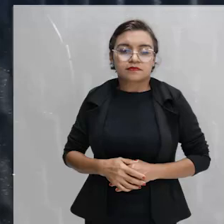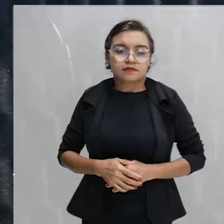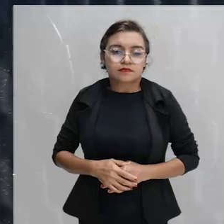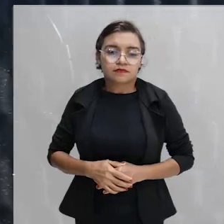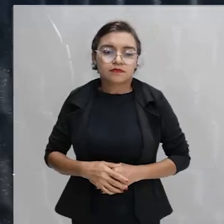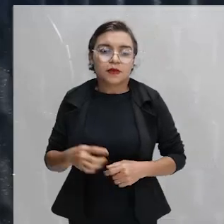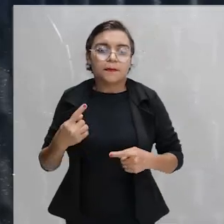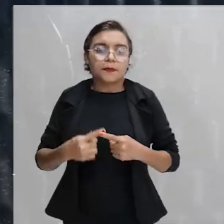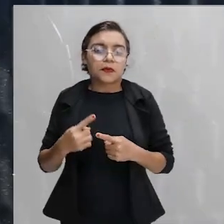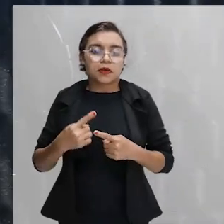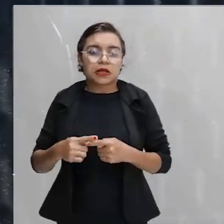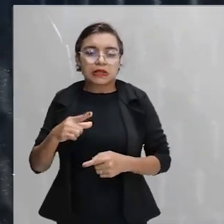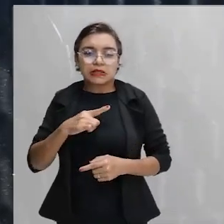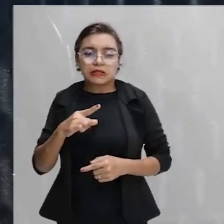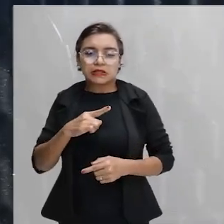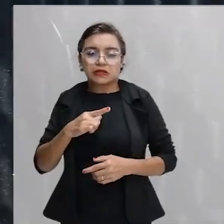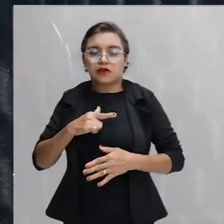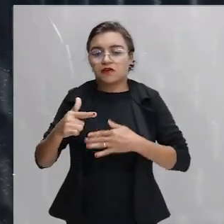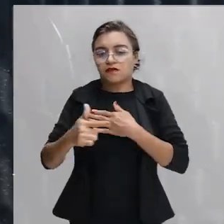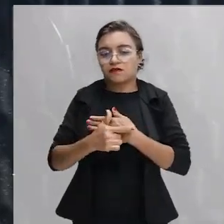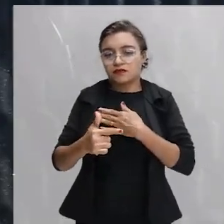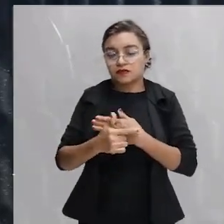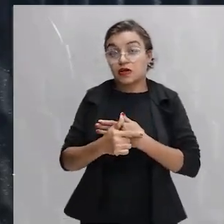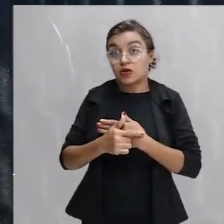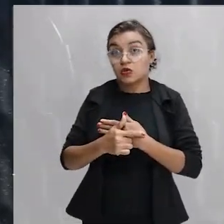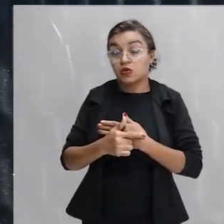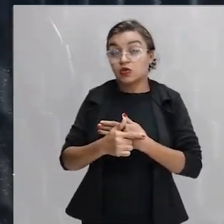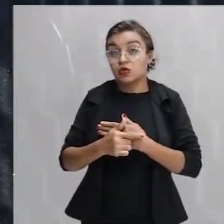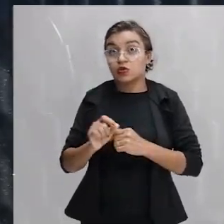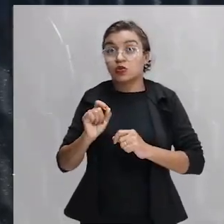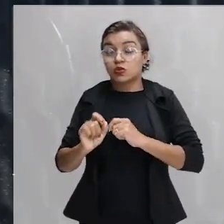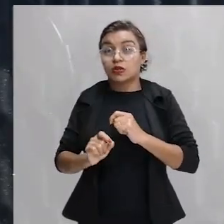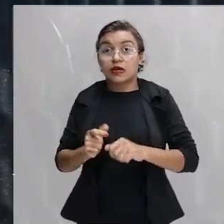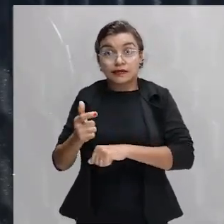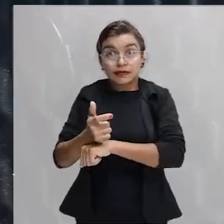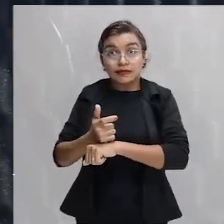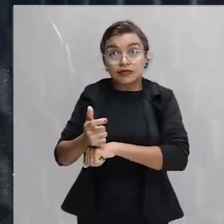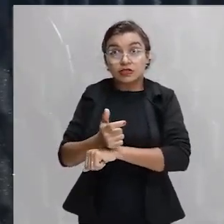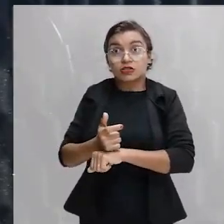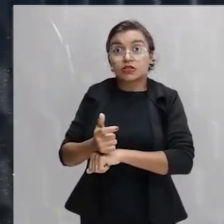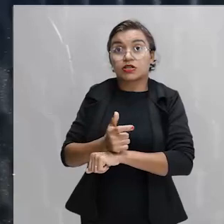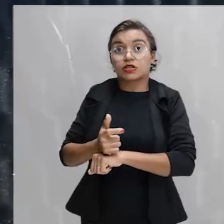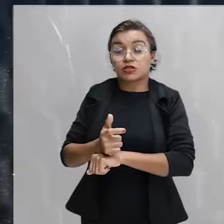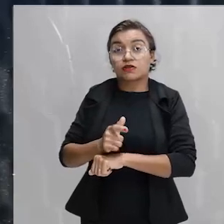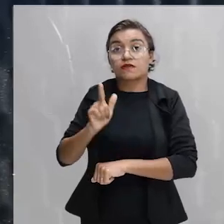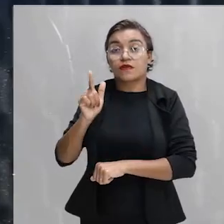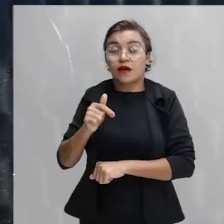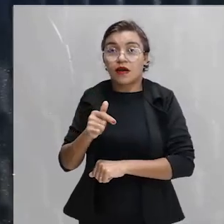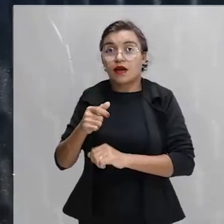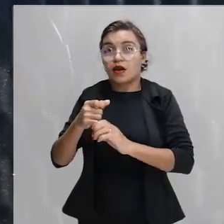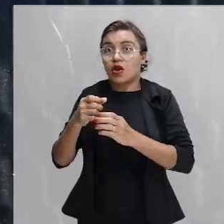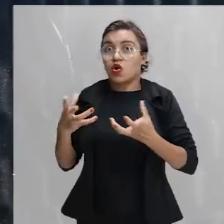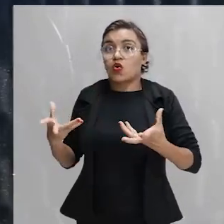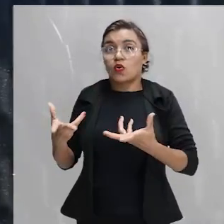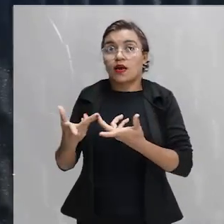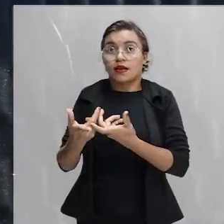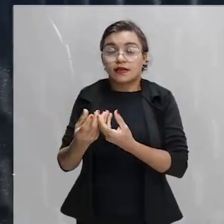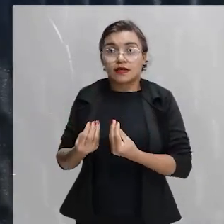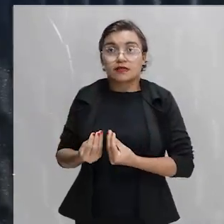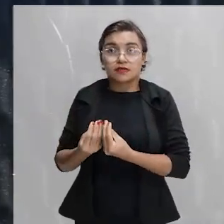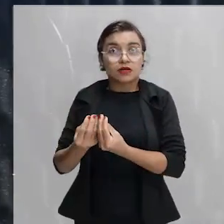Isso porque possui uma função de adjetivo, que é atribuir qualidade ao